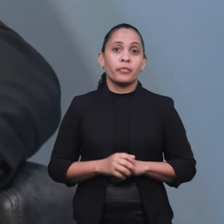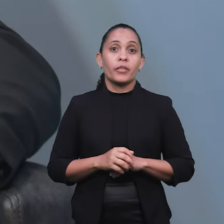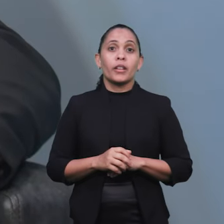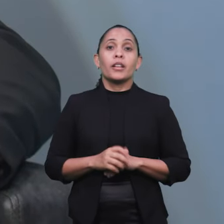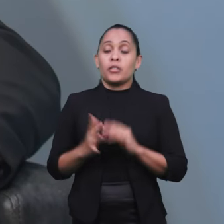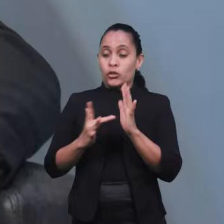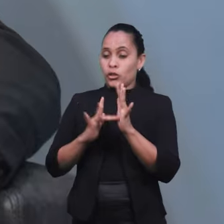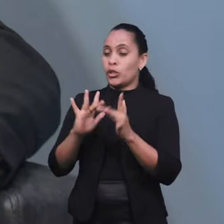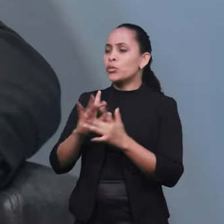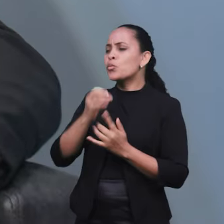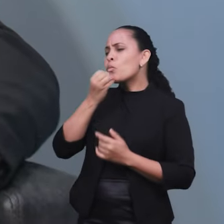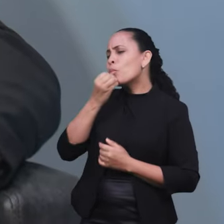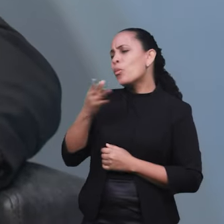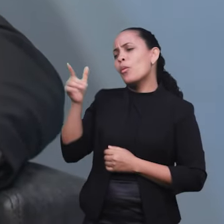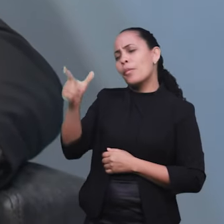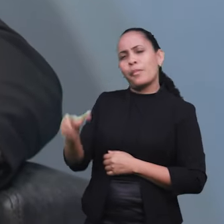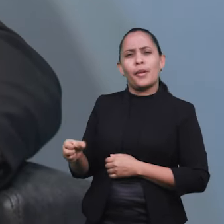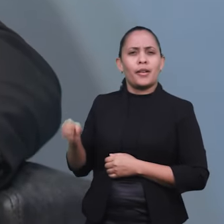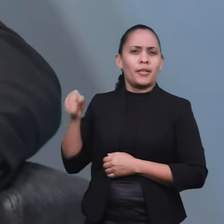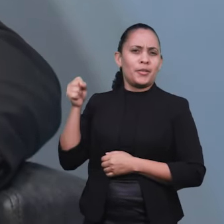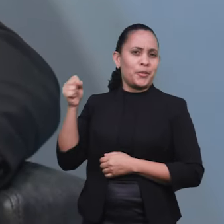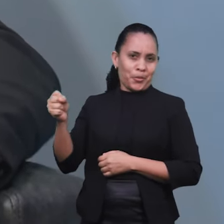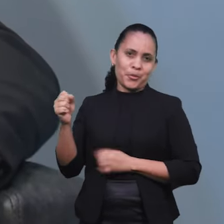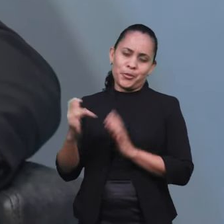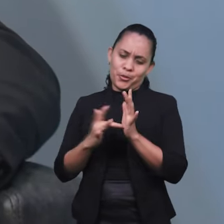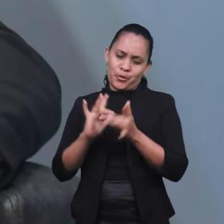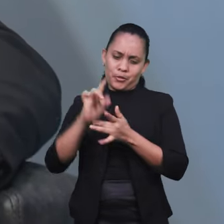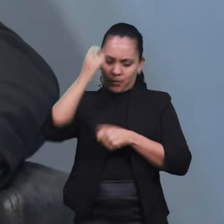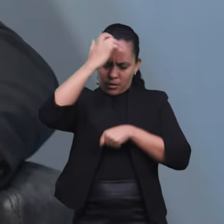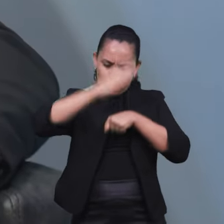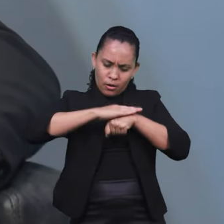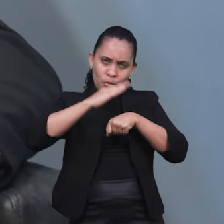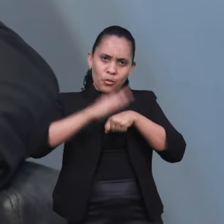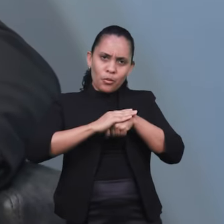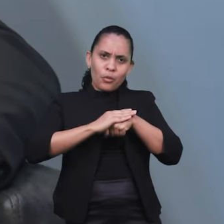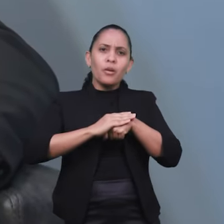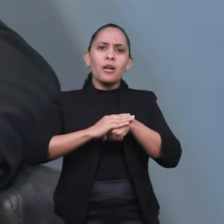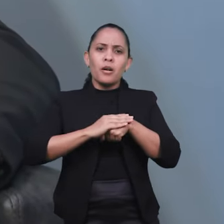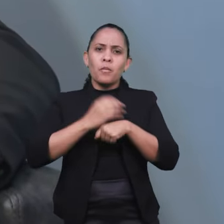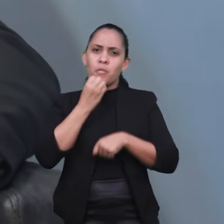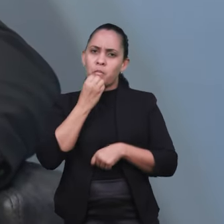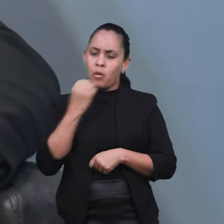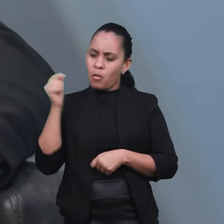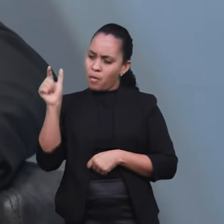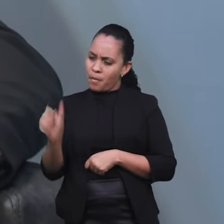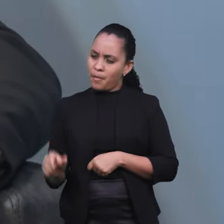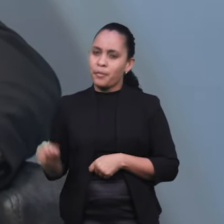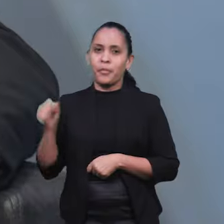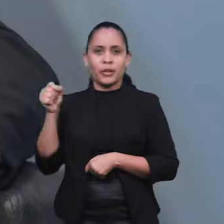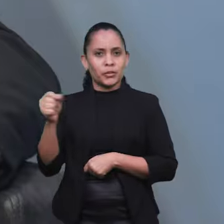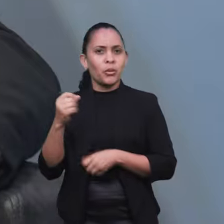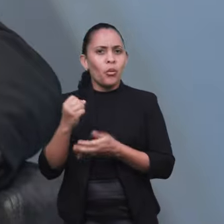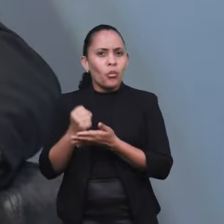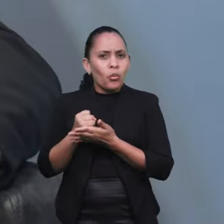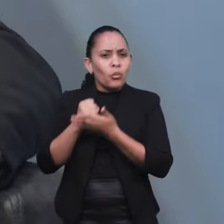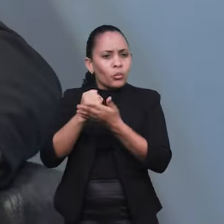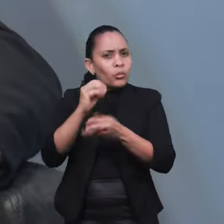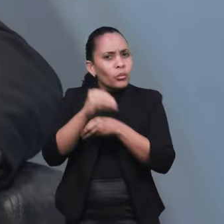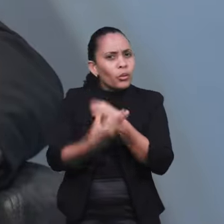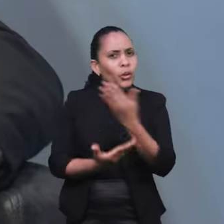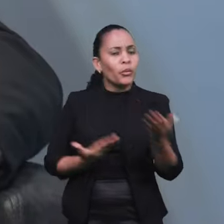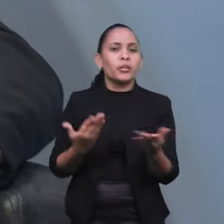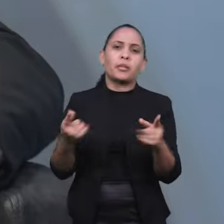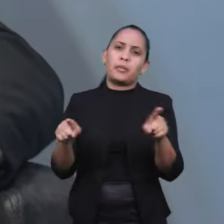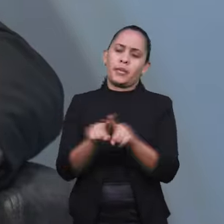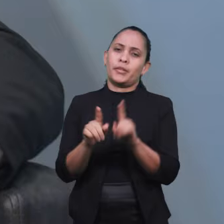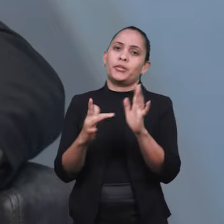ele teve O bom pastor. Jesus é o bom pastor, né? Eu sou o bom pastor e o bom pastor dá a vida pelas suas ovelhas. Ele disse isso, Jesus. Então,